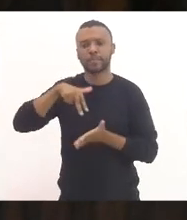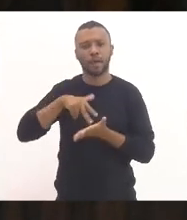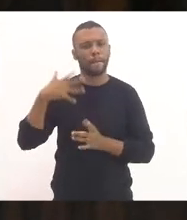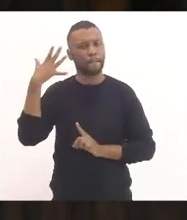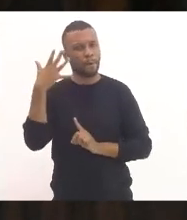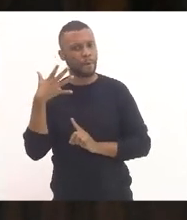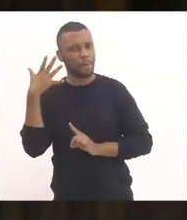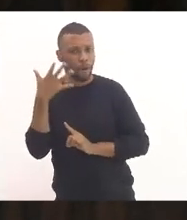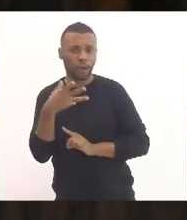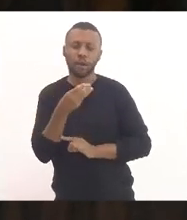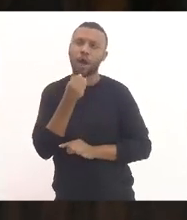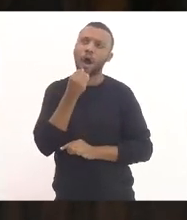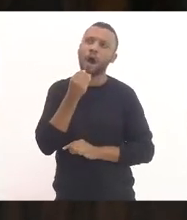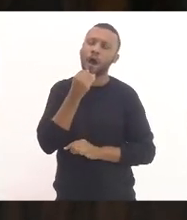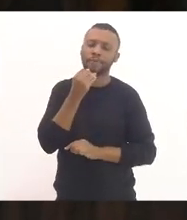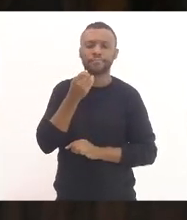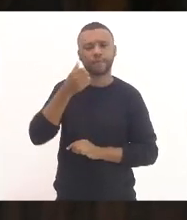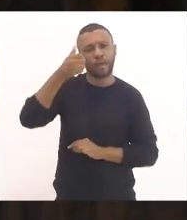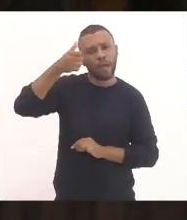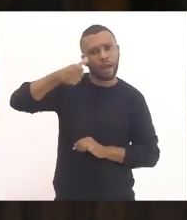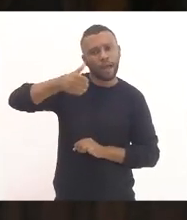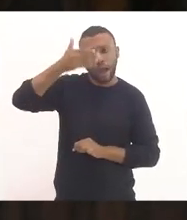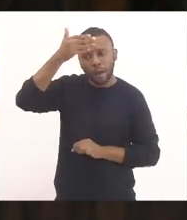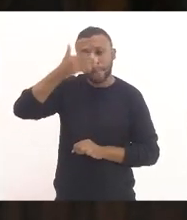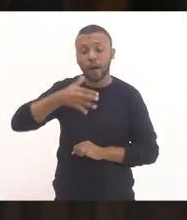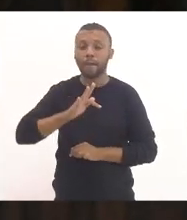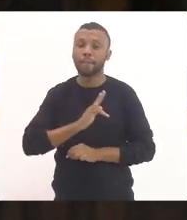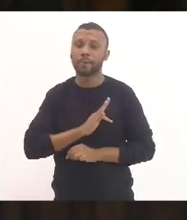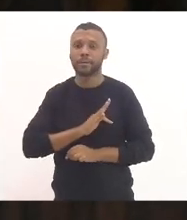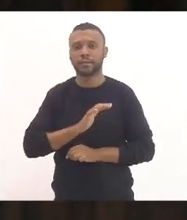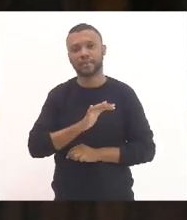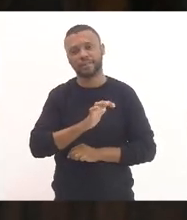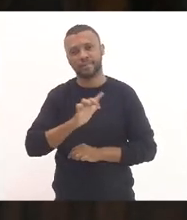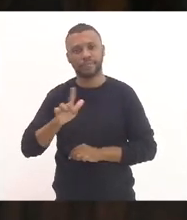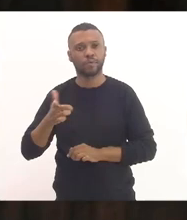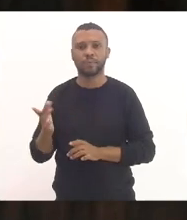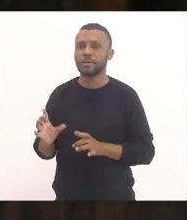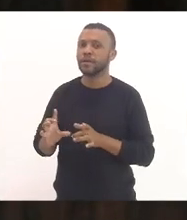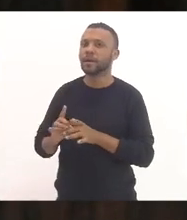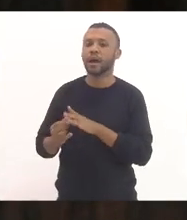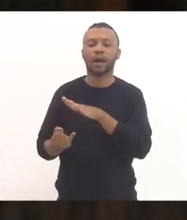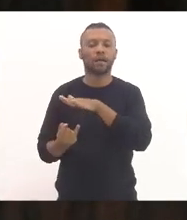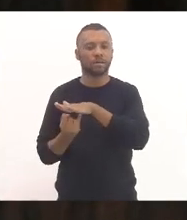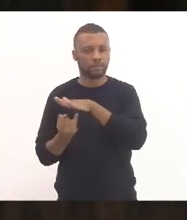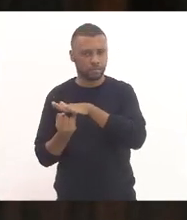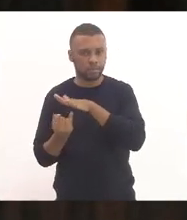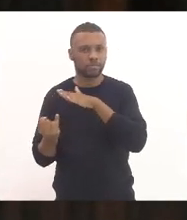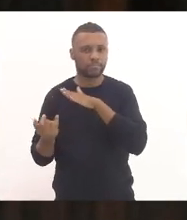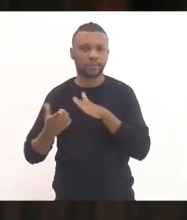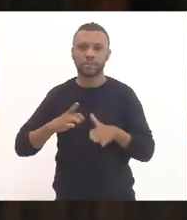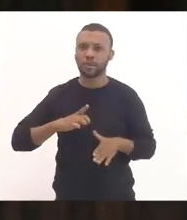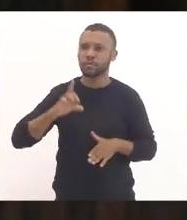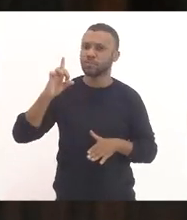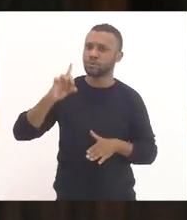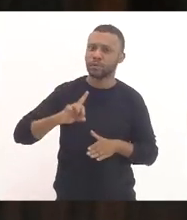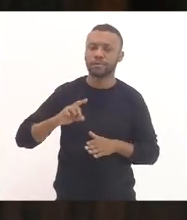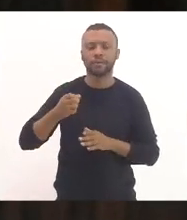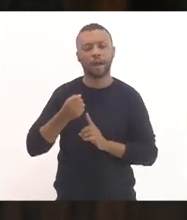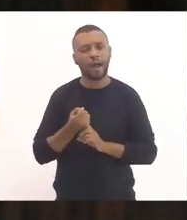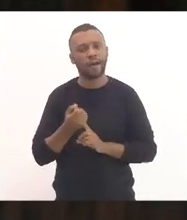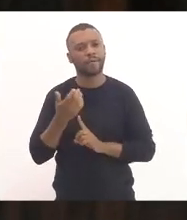que obviamente seria conferir da Polícia Civil institucionalmente o direito fala